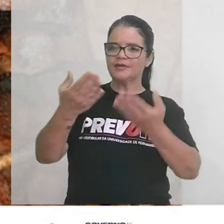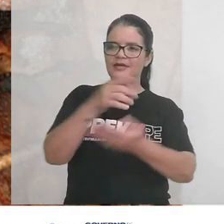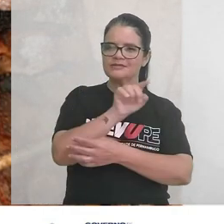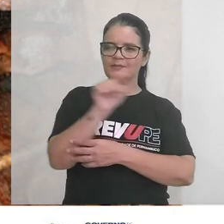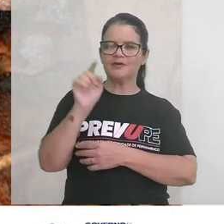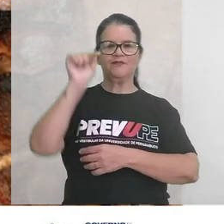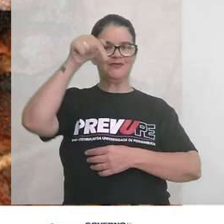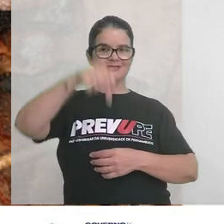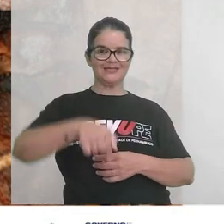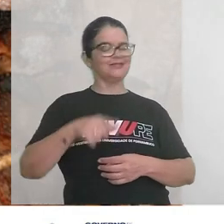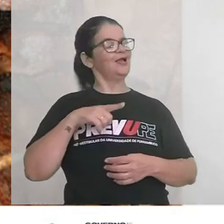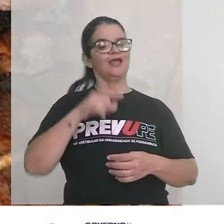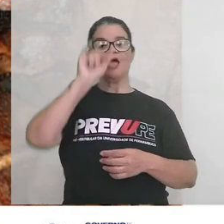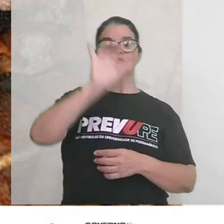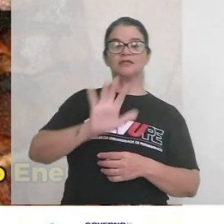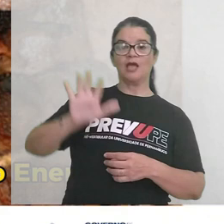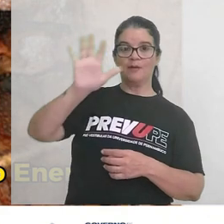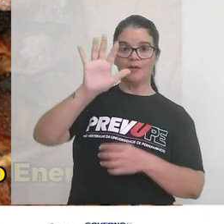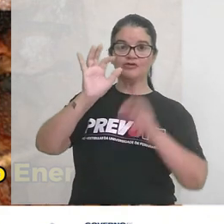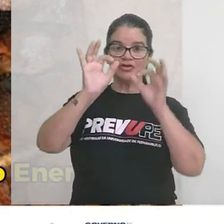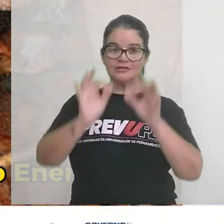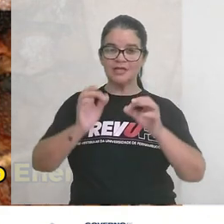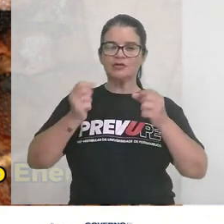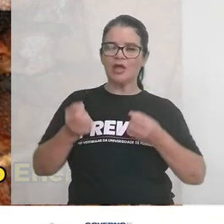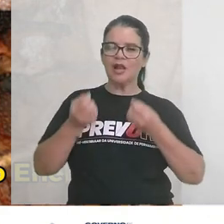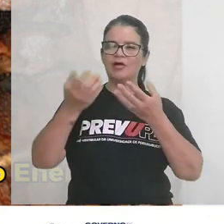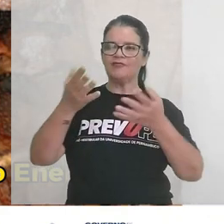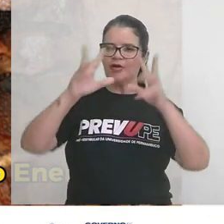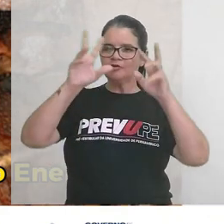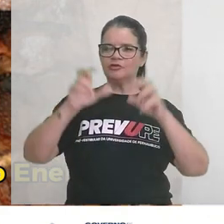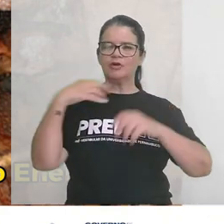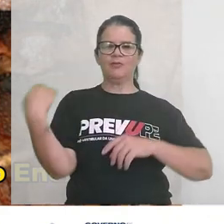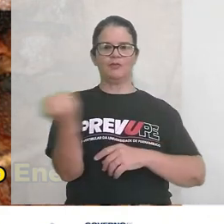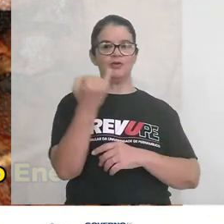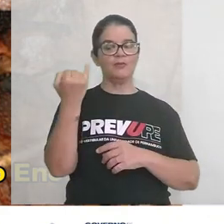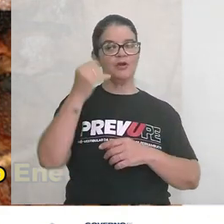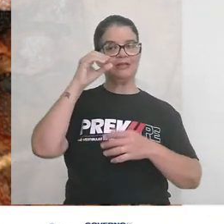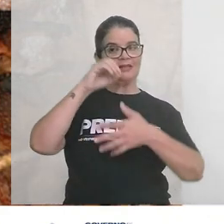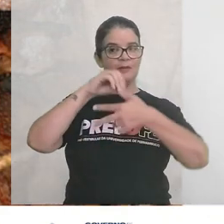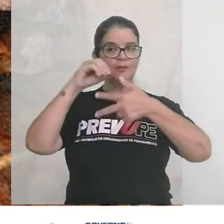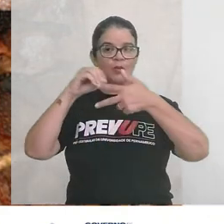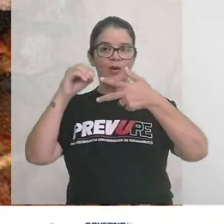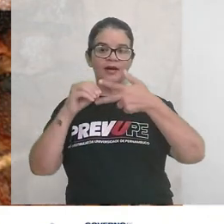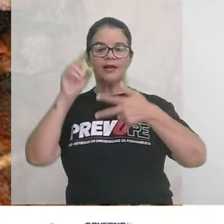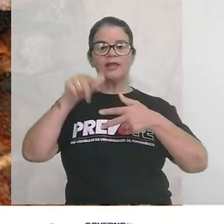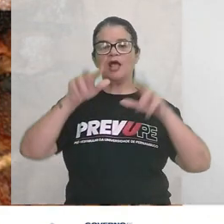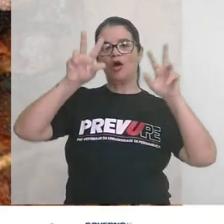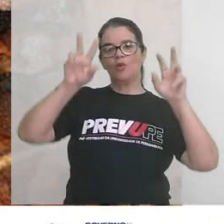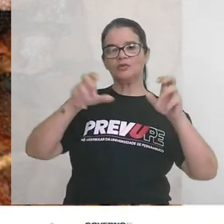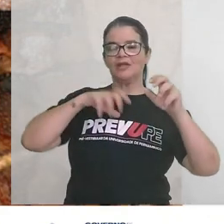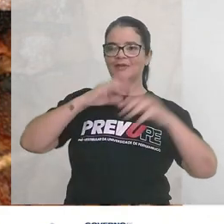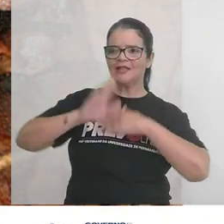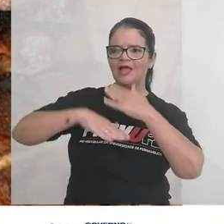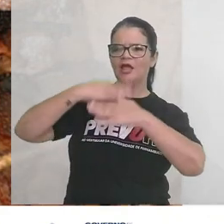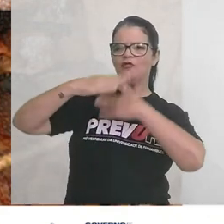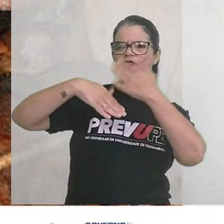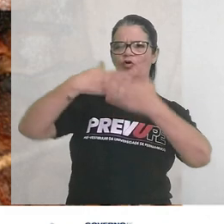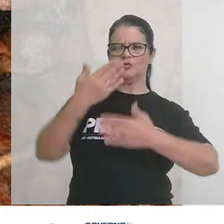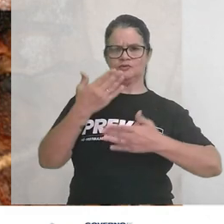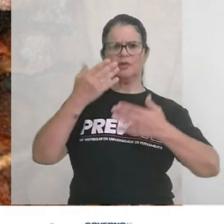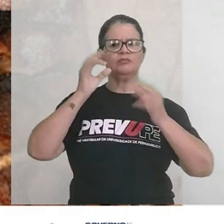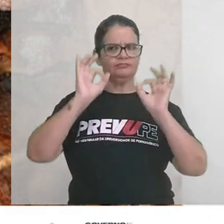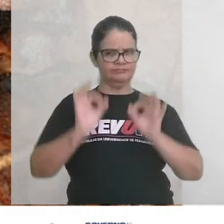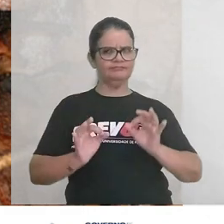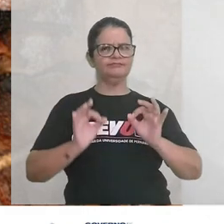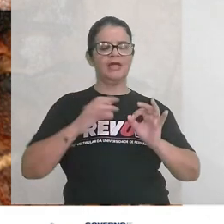para vocês aqui essa imagem tá certo que ela fala de um tema muito importante para o Enem que é o tema da evolução tá